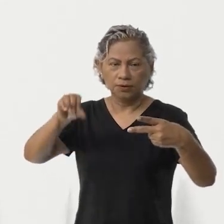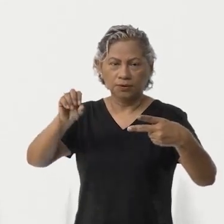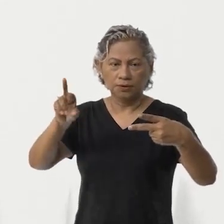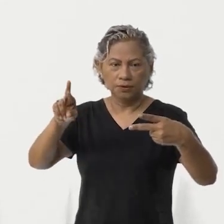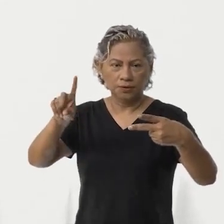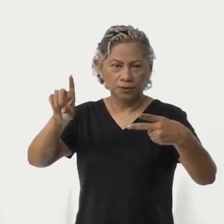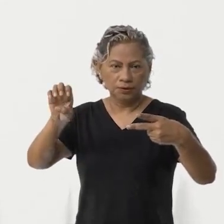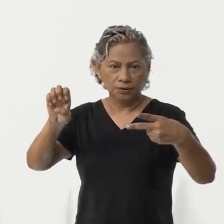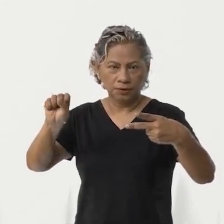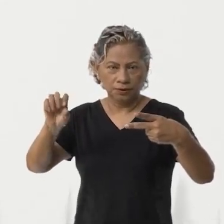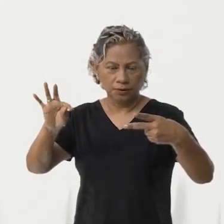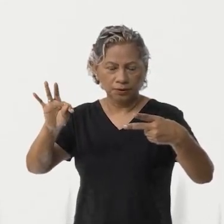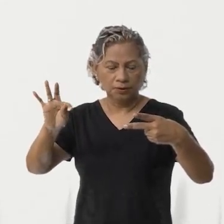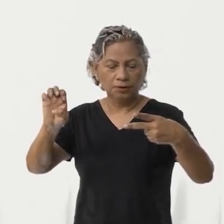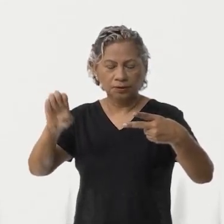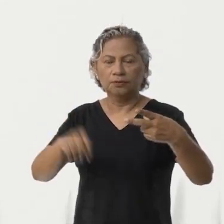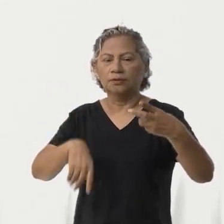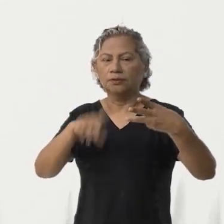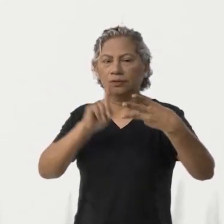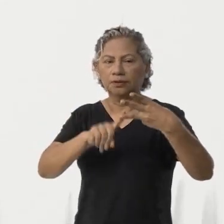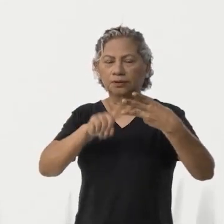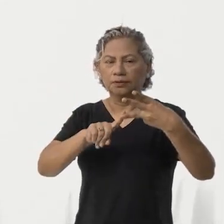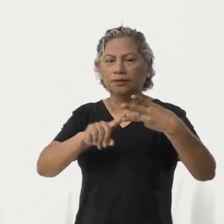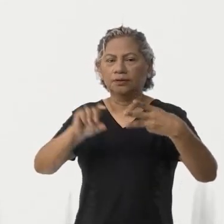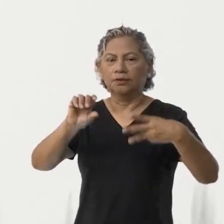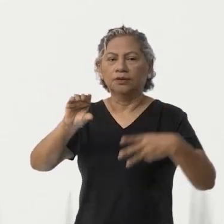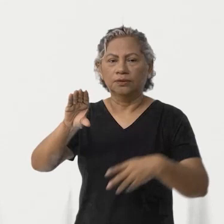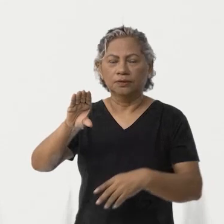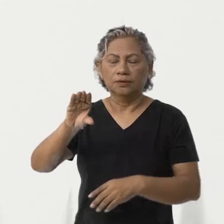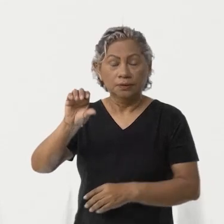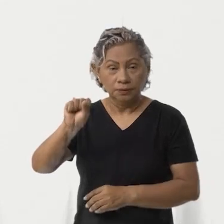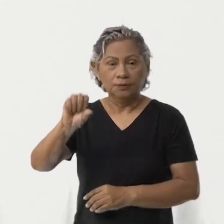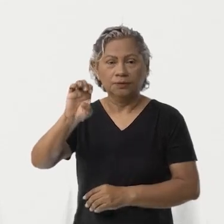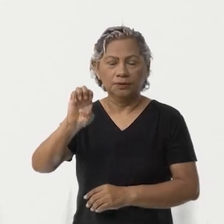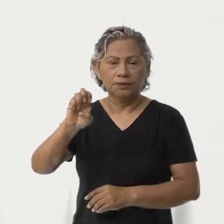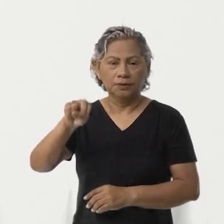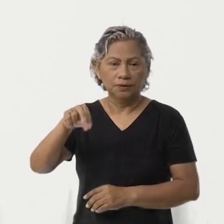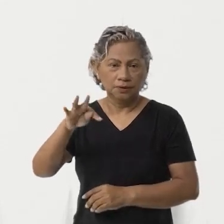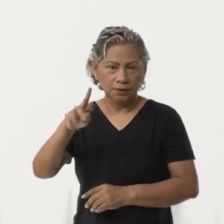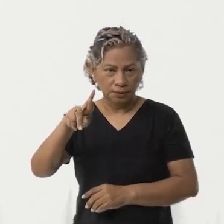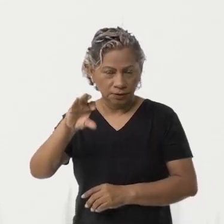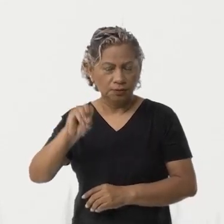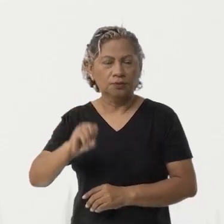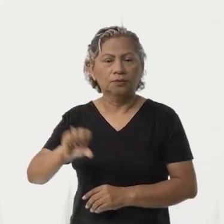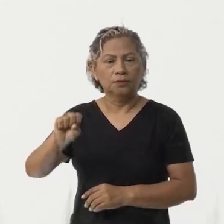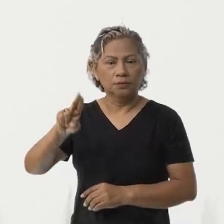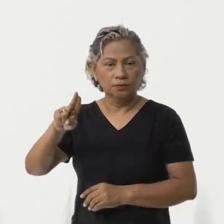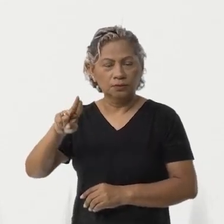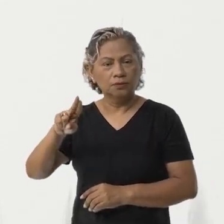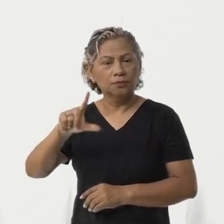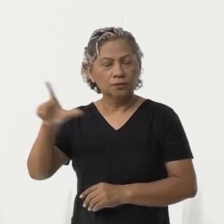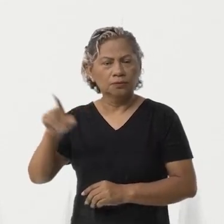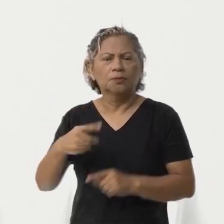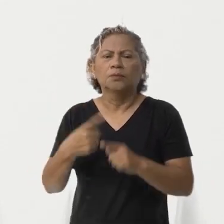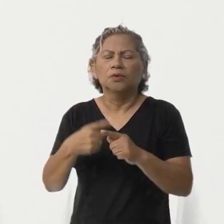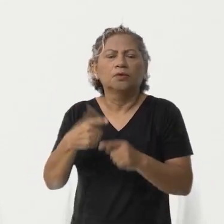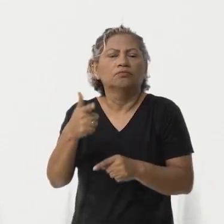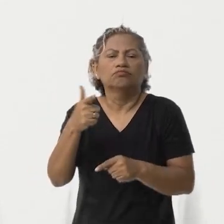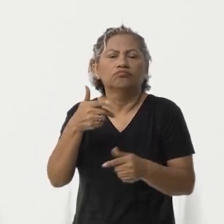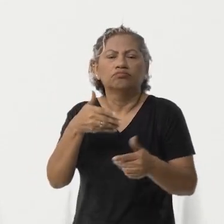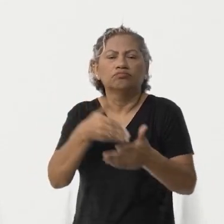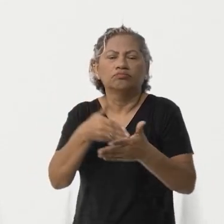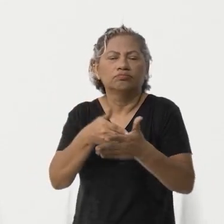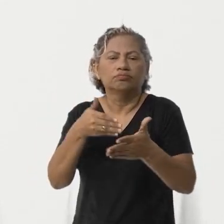Nordeste e em vermelho, o Complexo Regional do Centro-Sul. O que eu vou destacar